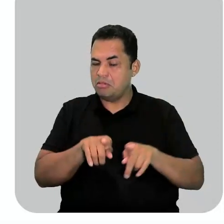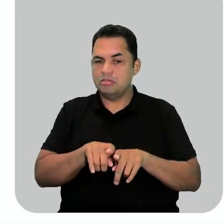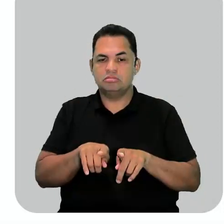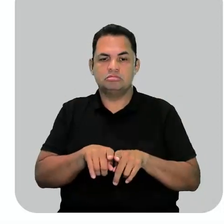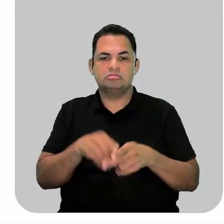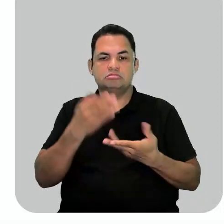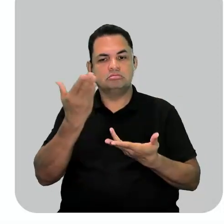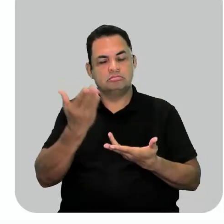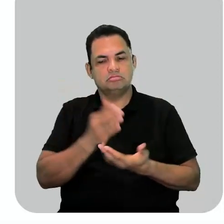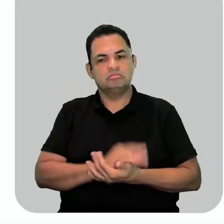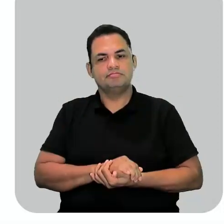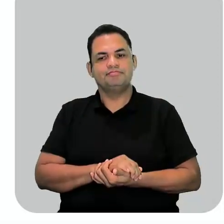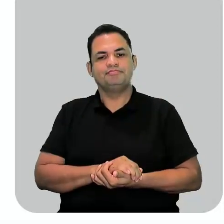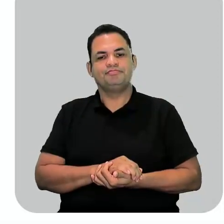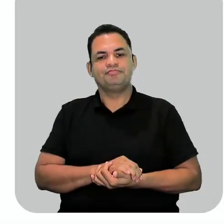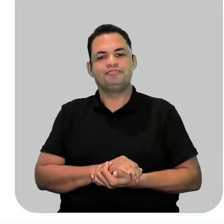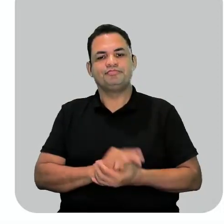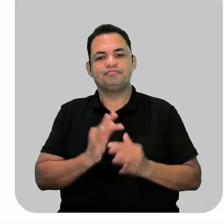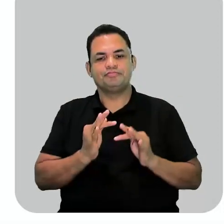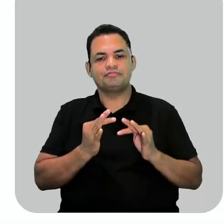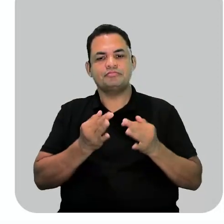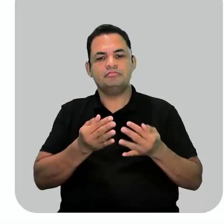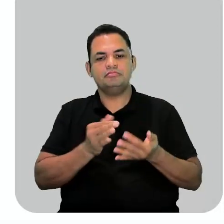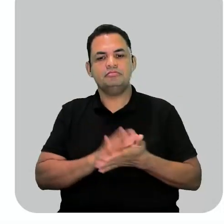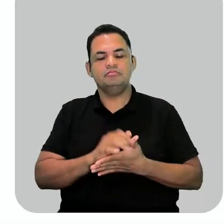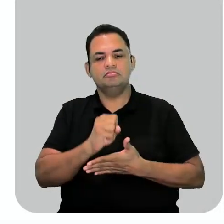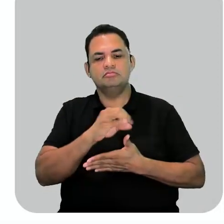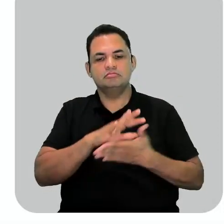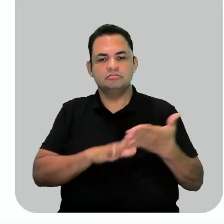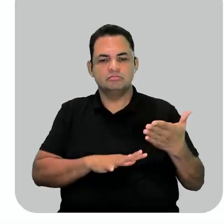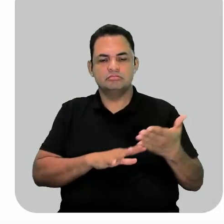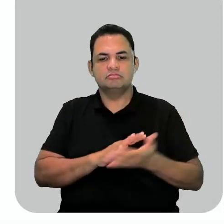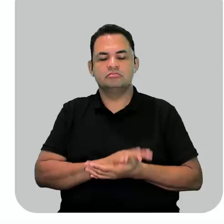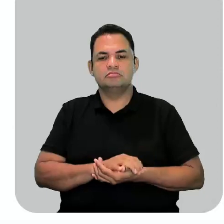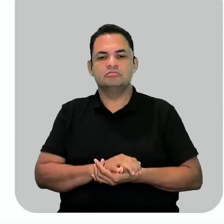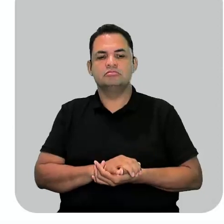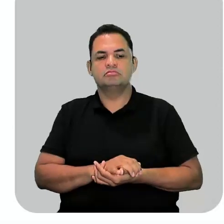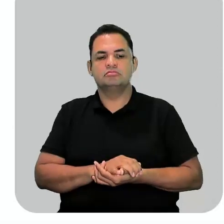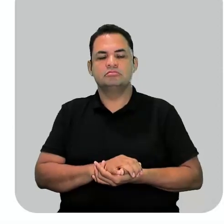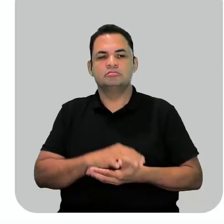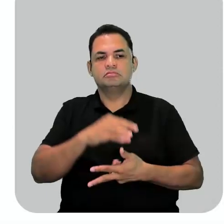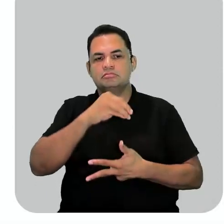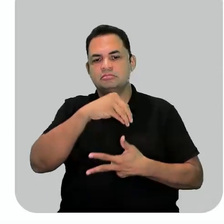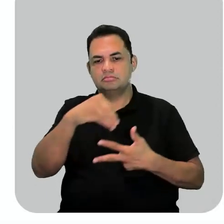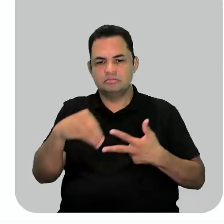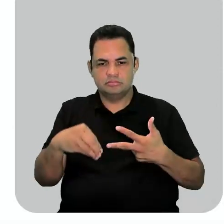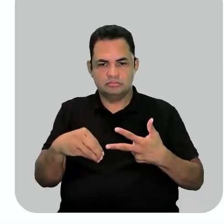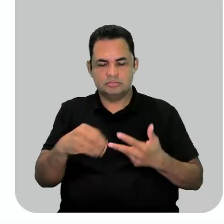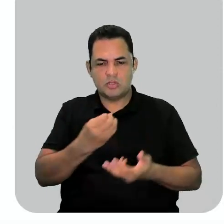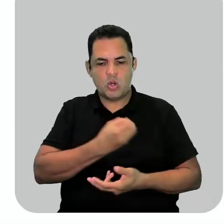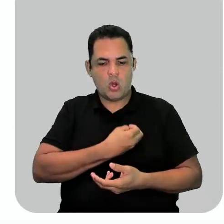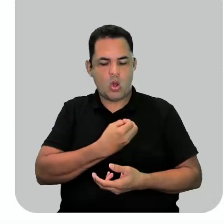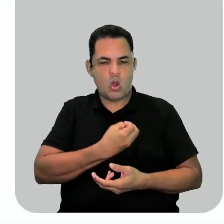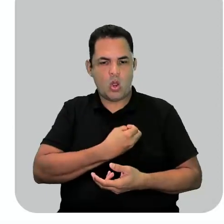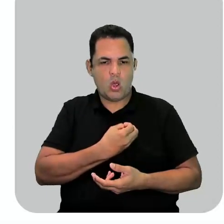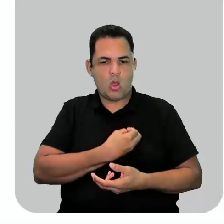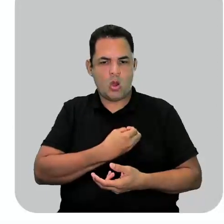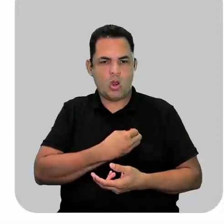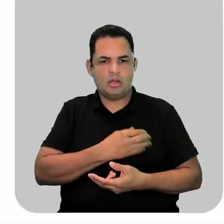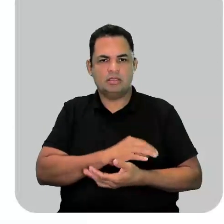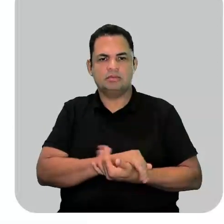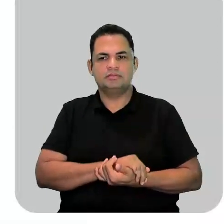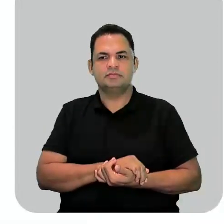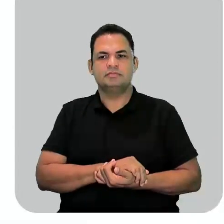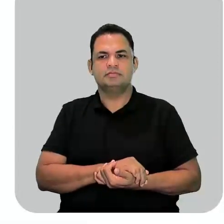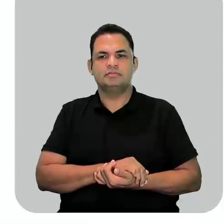aí. E a última questão, não menos importante, questão de número 3, se liga